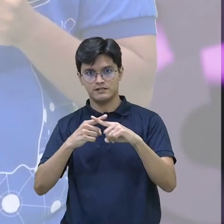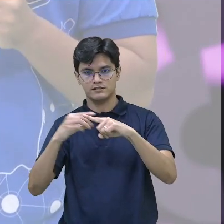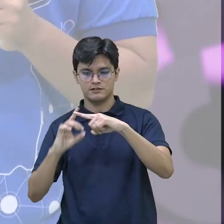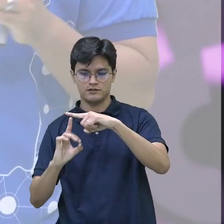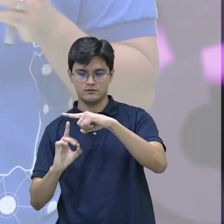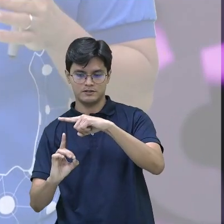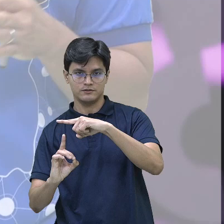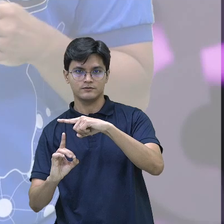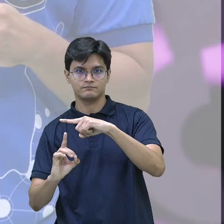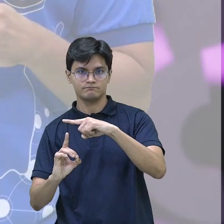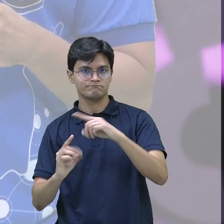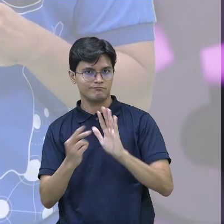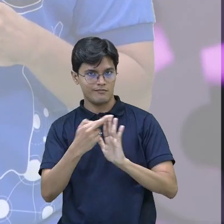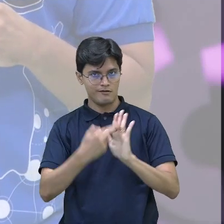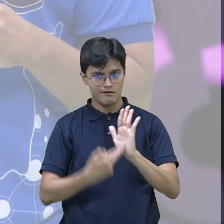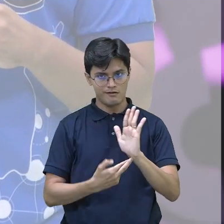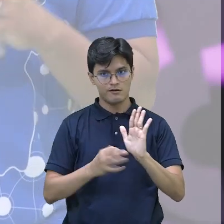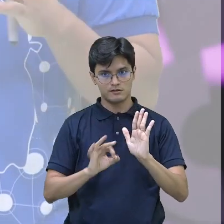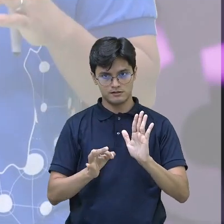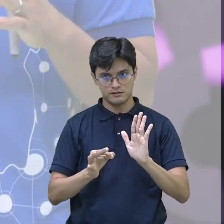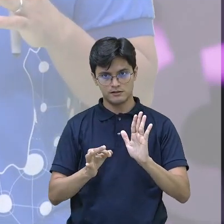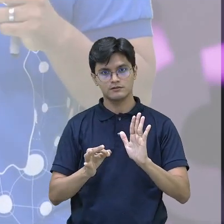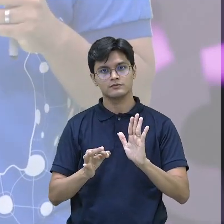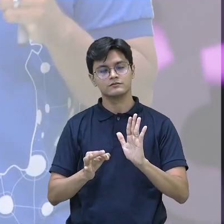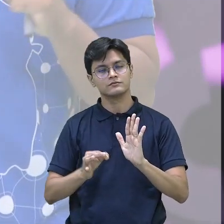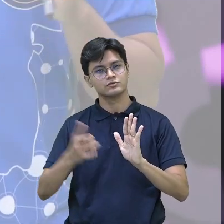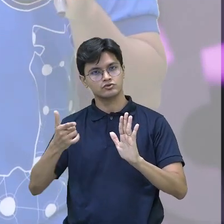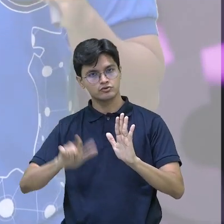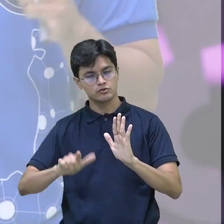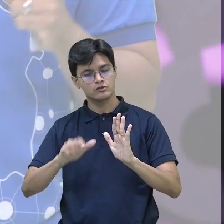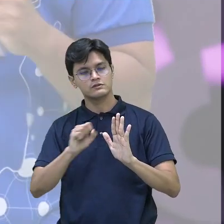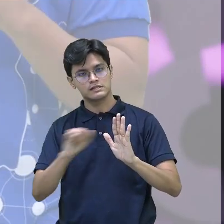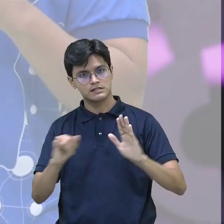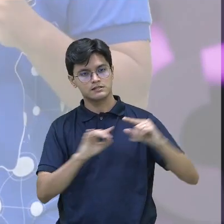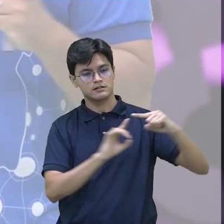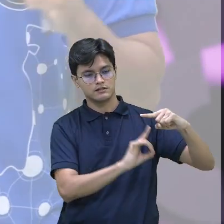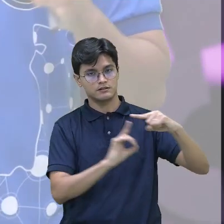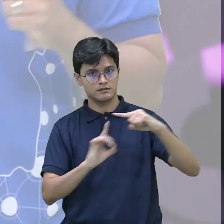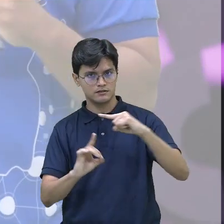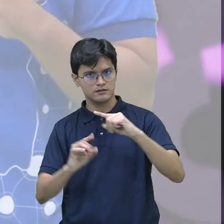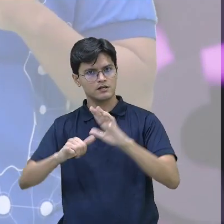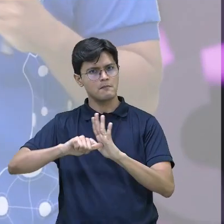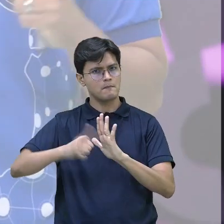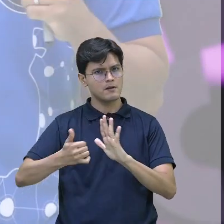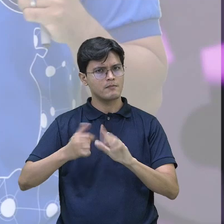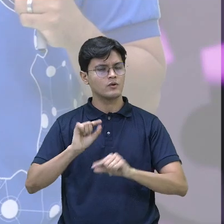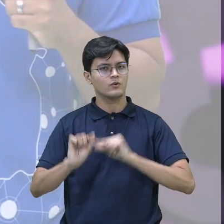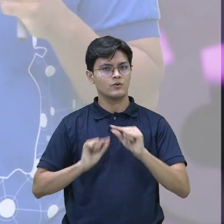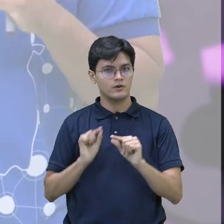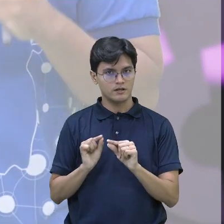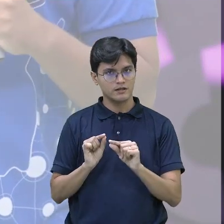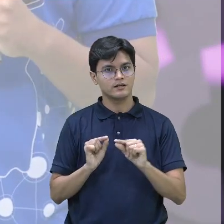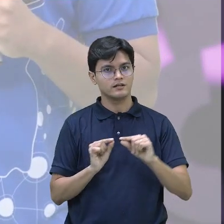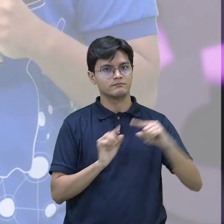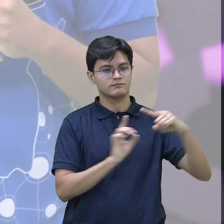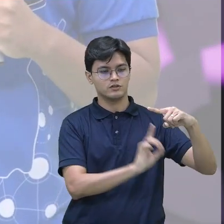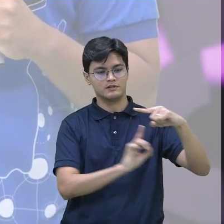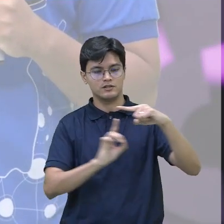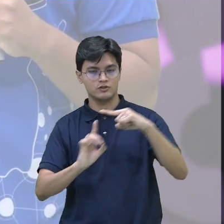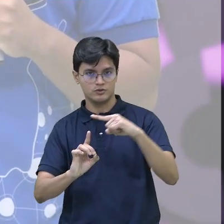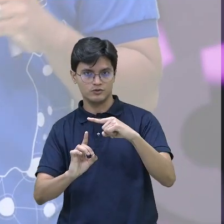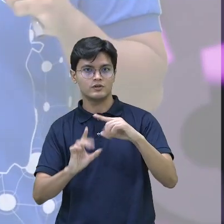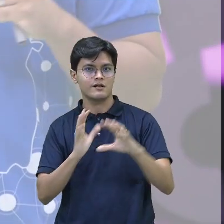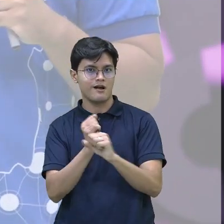Então, novamente, os denominadores são diferentes. Qual é a primeira coisa que eu faço? Eu vou multiplicar os denominadores. Multipliquei